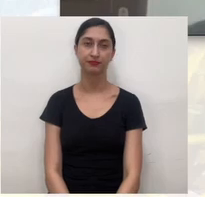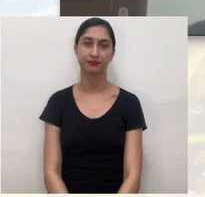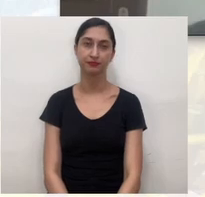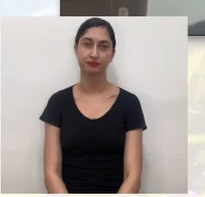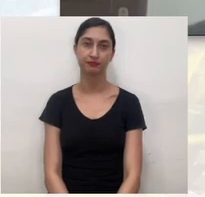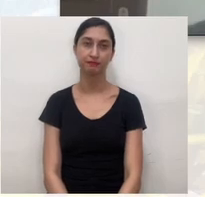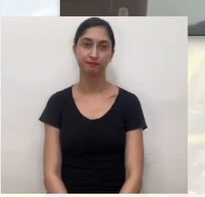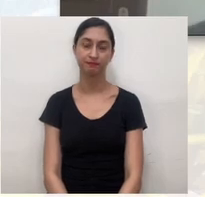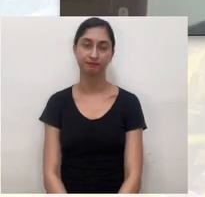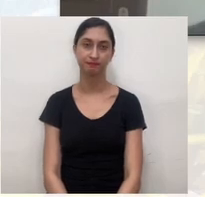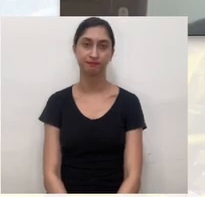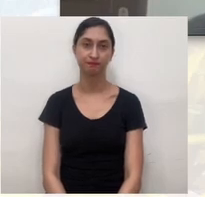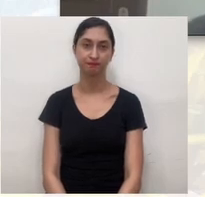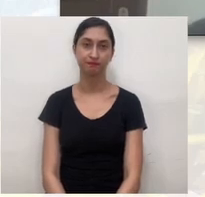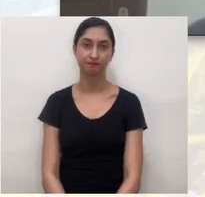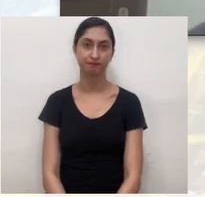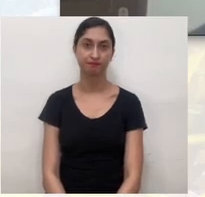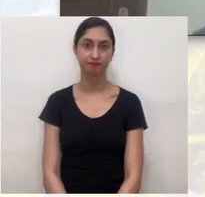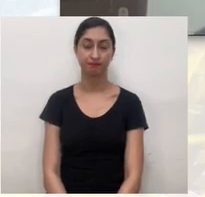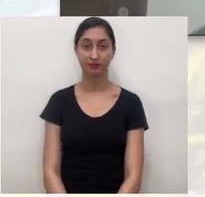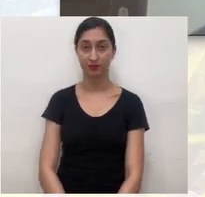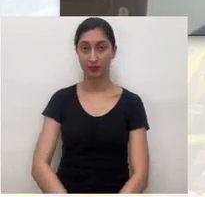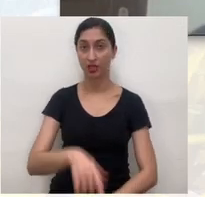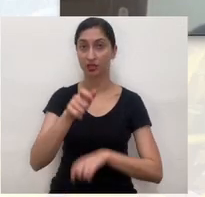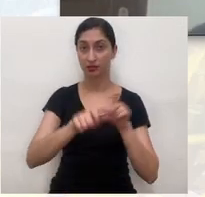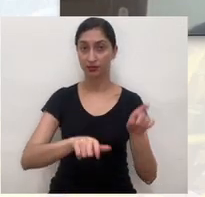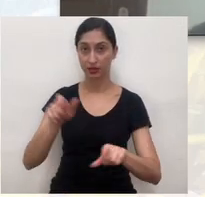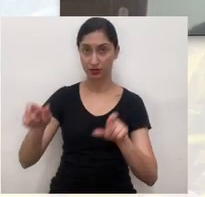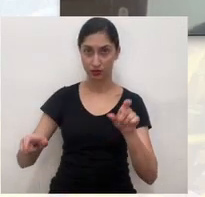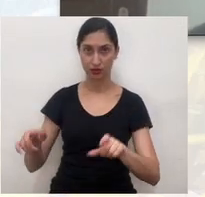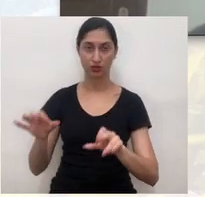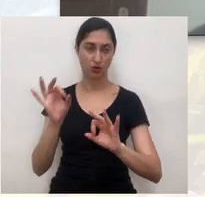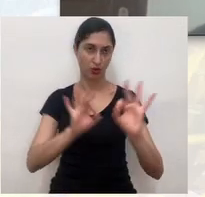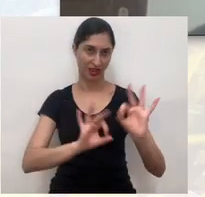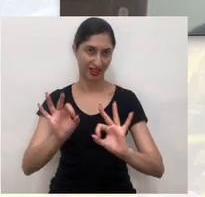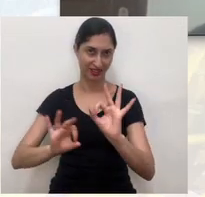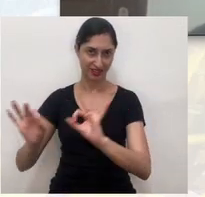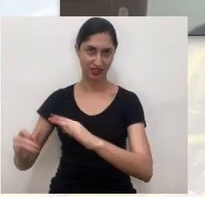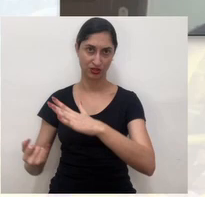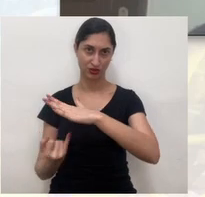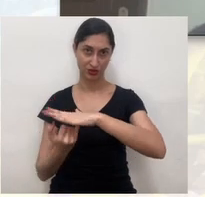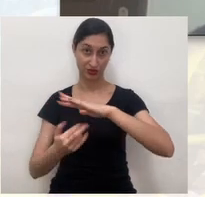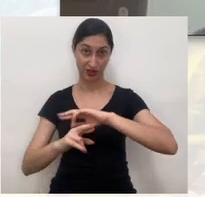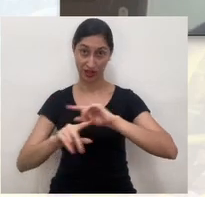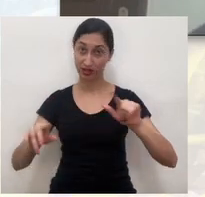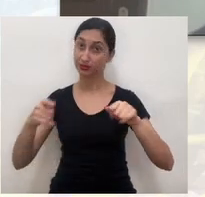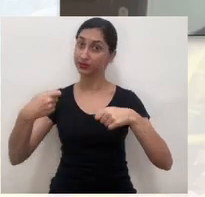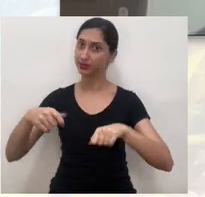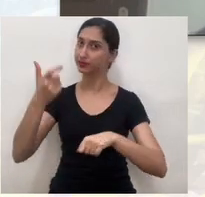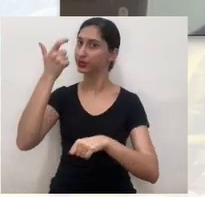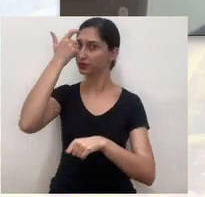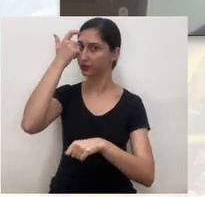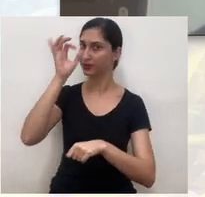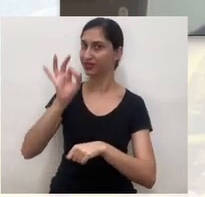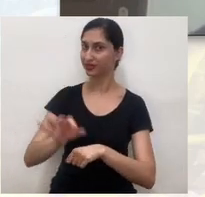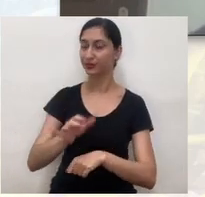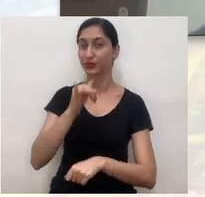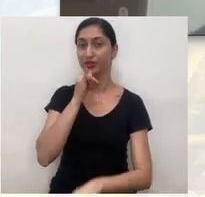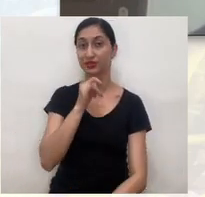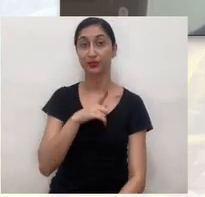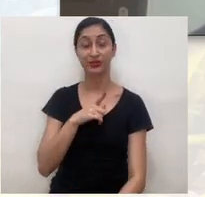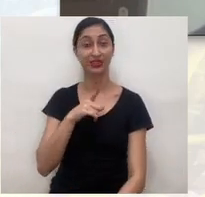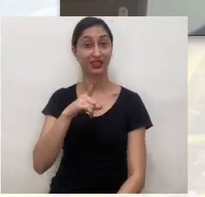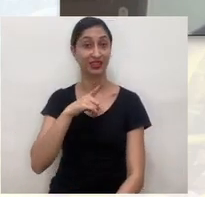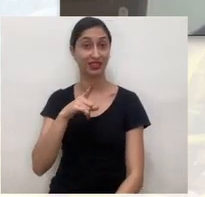as pessoas que fazem a gestão dessas instituições têm que ter isso na cabeça mesmo. Foi feito por uma